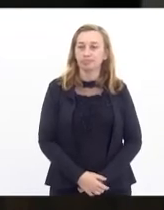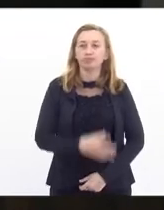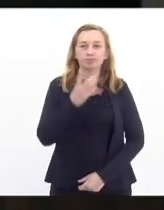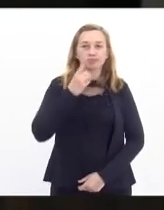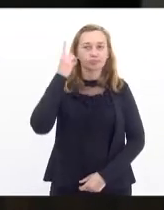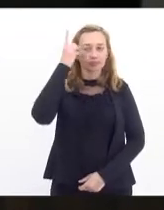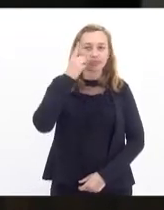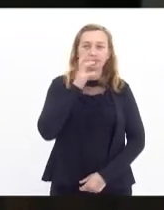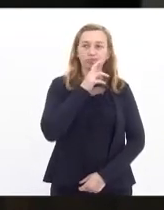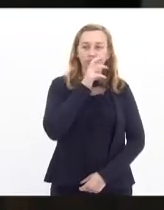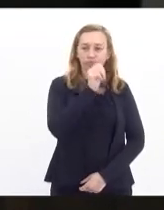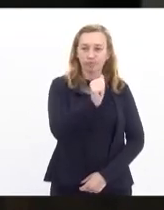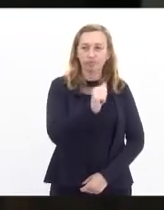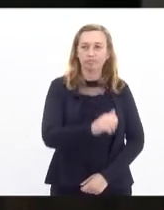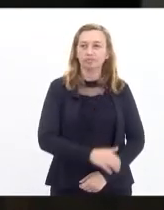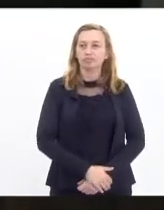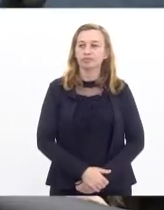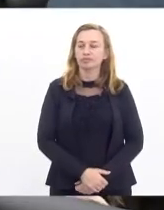Deputado Rodrigo Amorim.